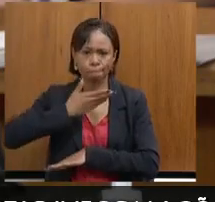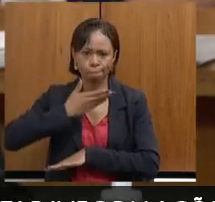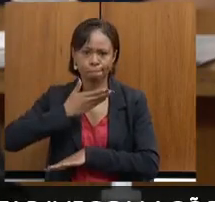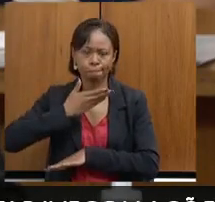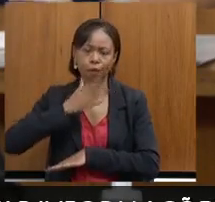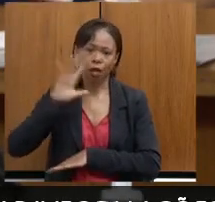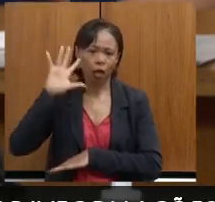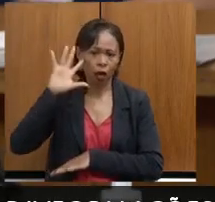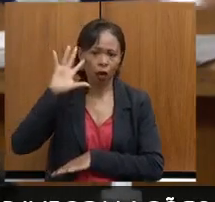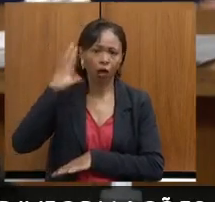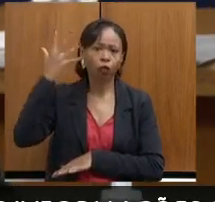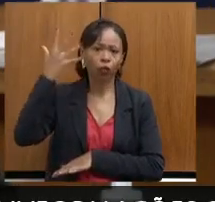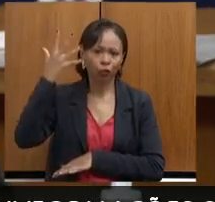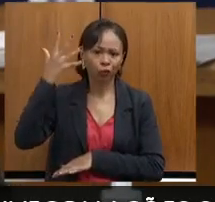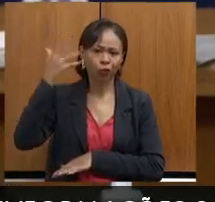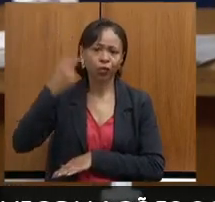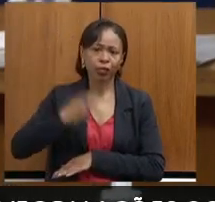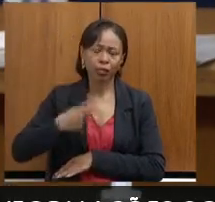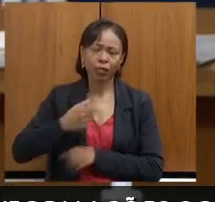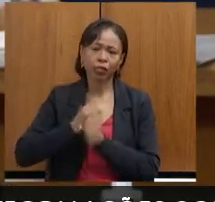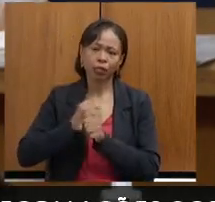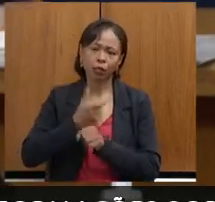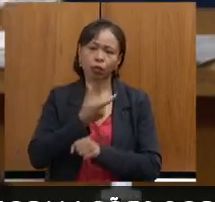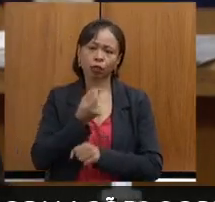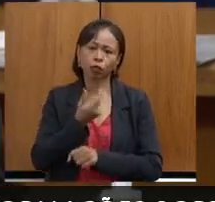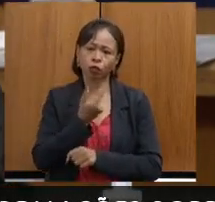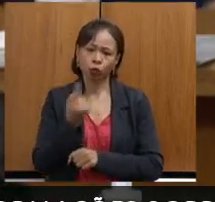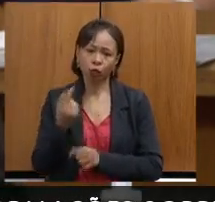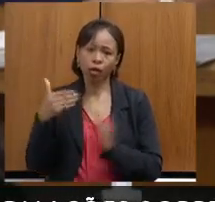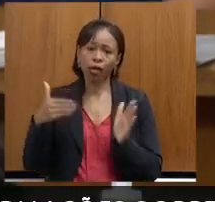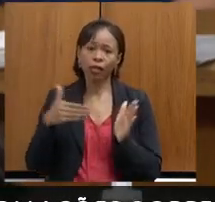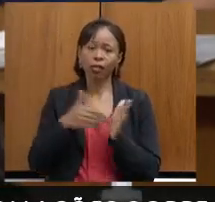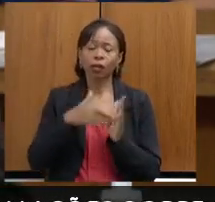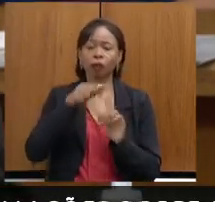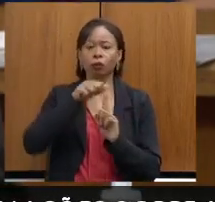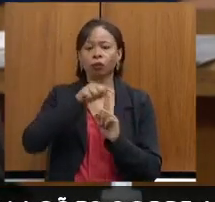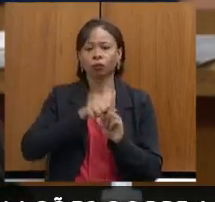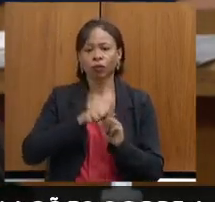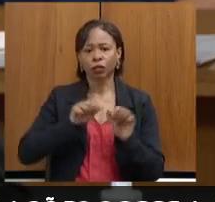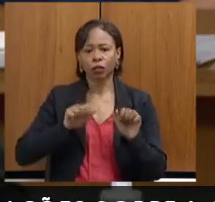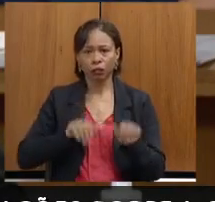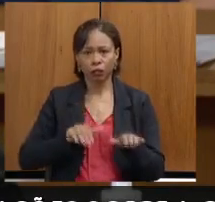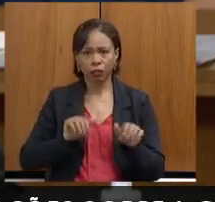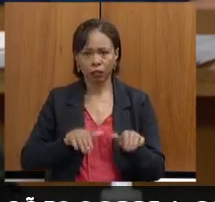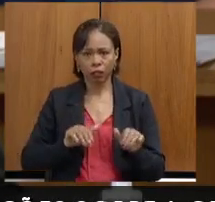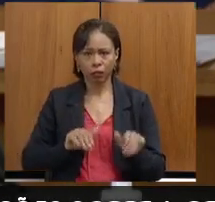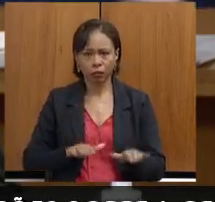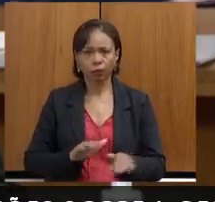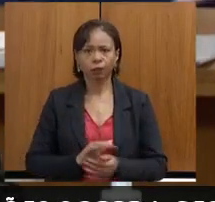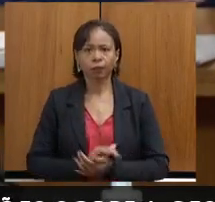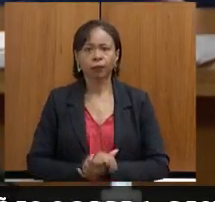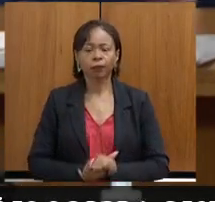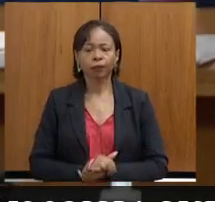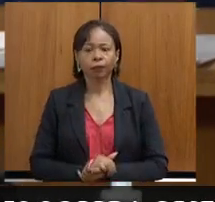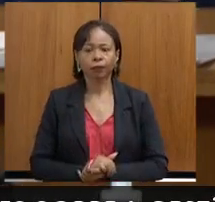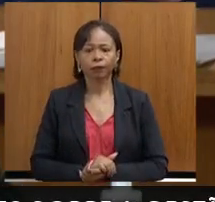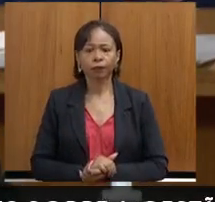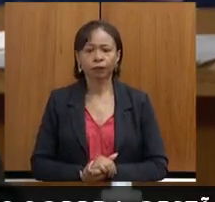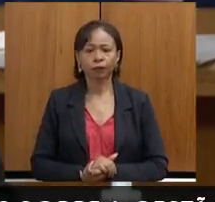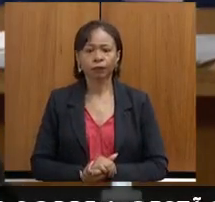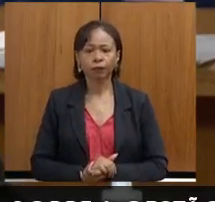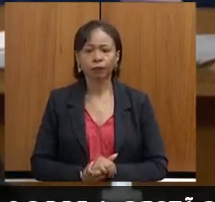deste ano de dois mil e 21 até setembro pode avançar